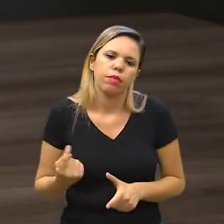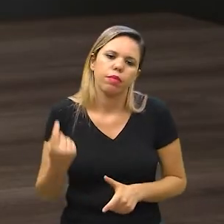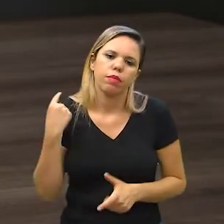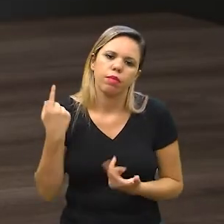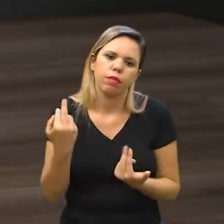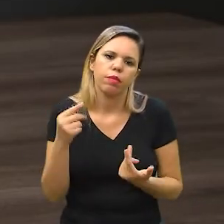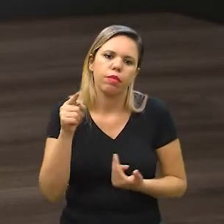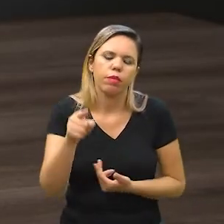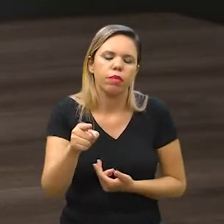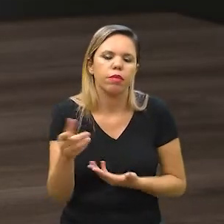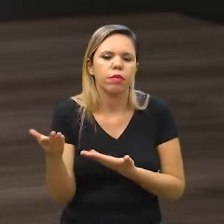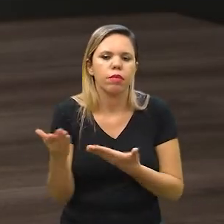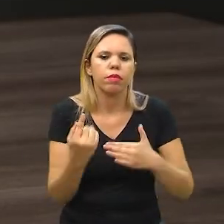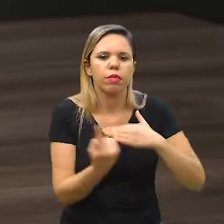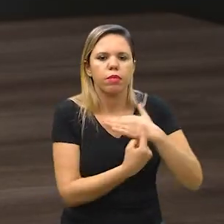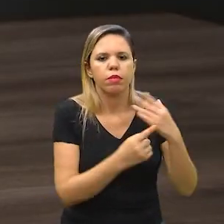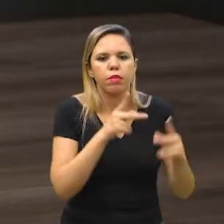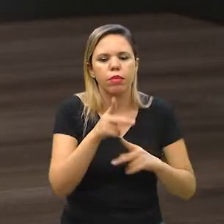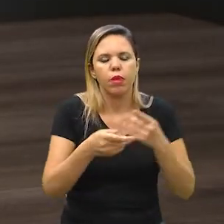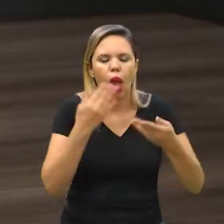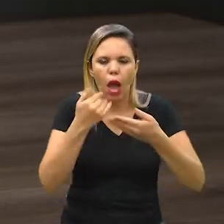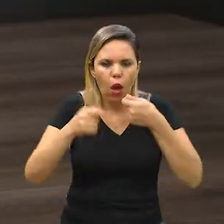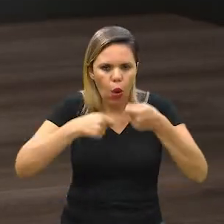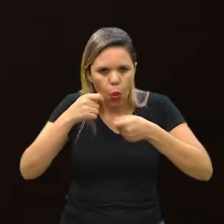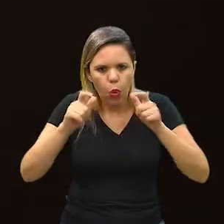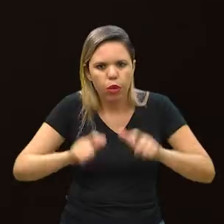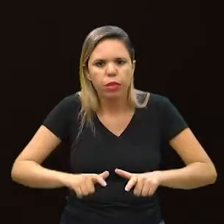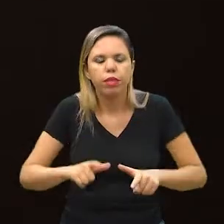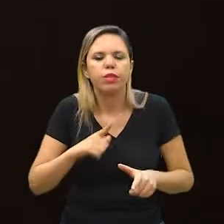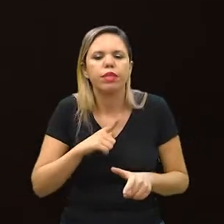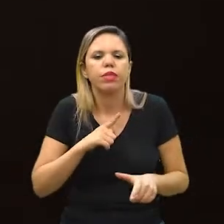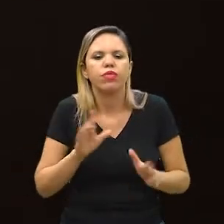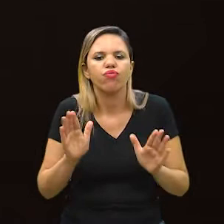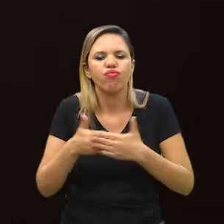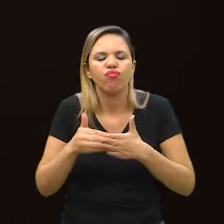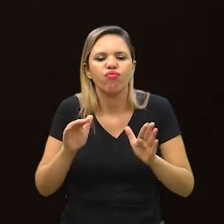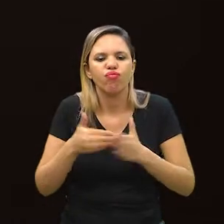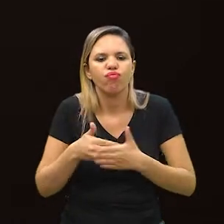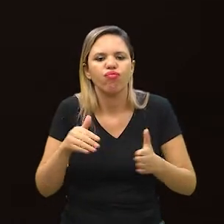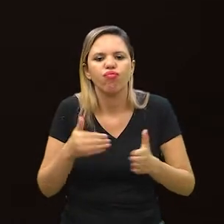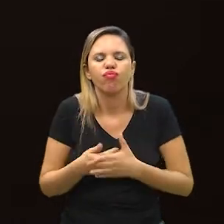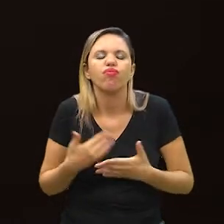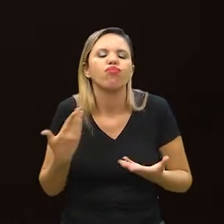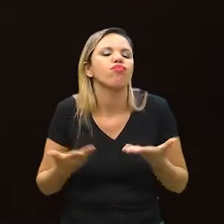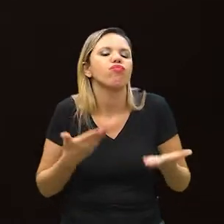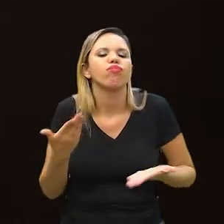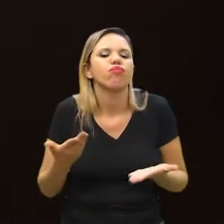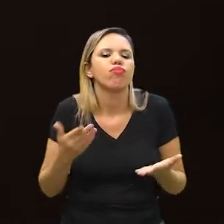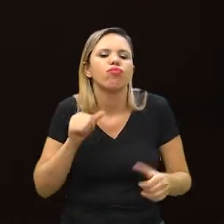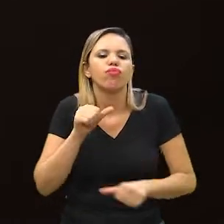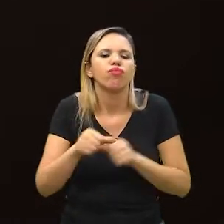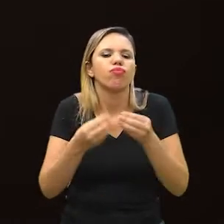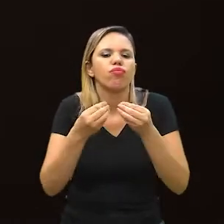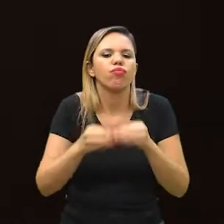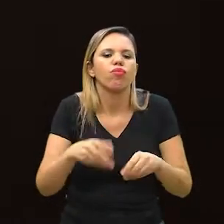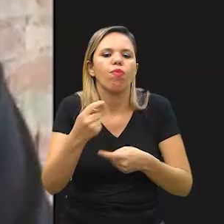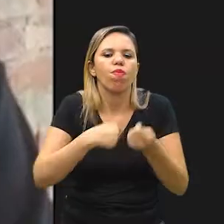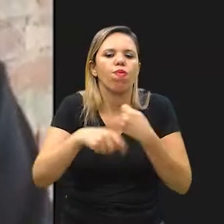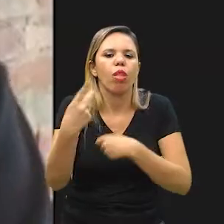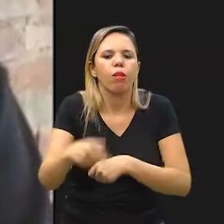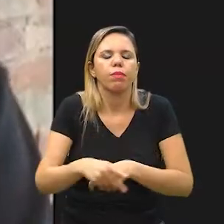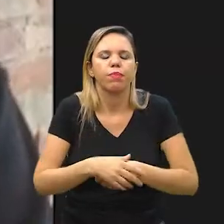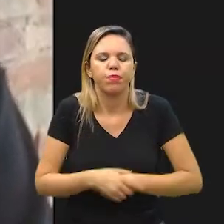como o seu, recebem as pessoas para se alimentar naquele lugar, teve que ser fechado. Qual foi o impacto da pandemia no seu